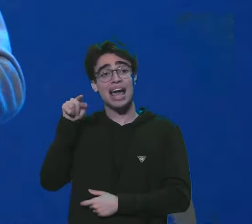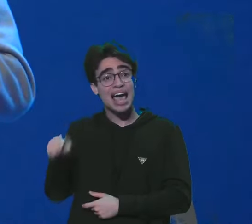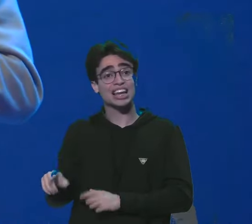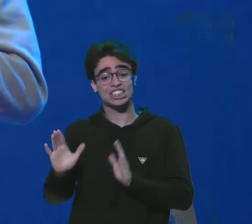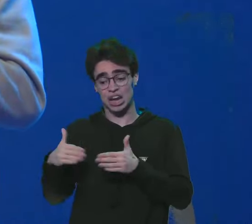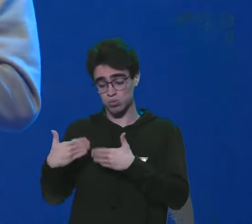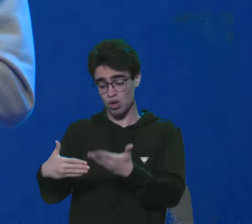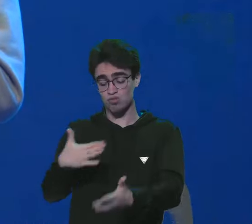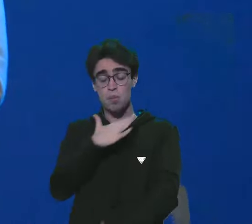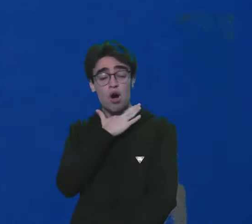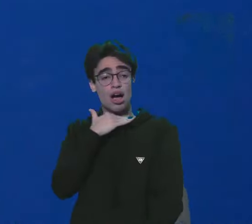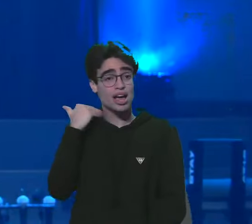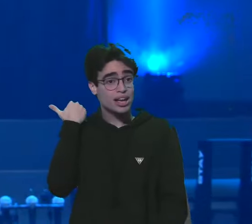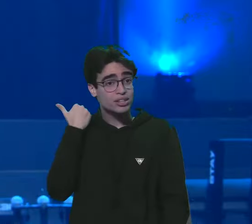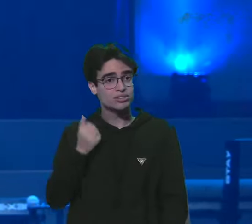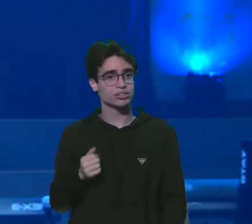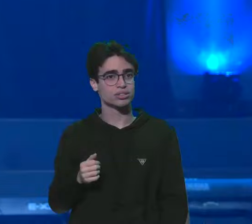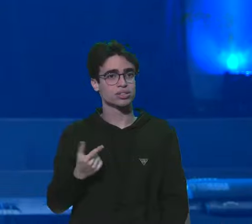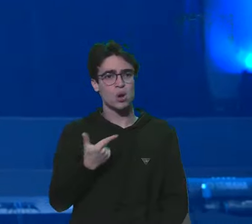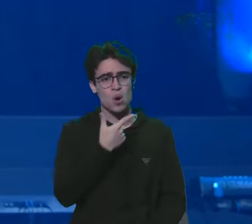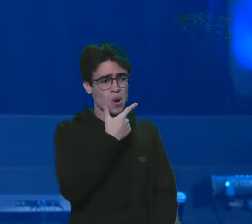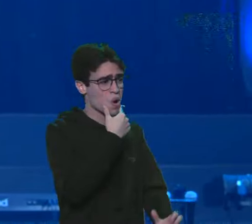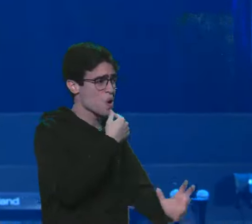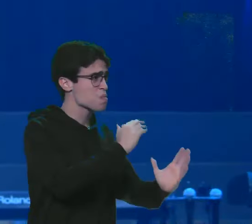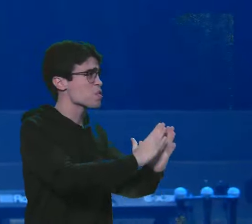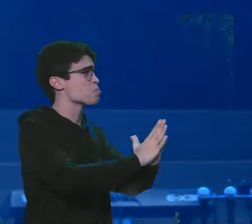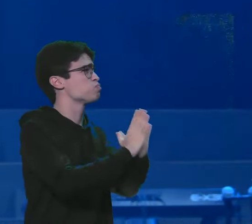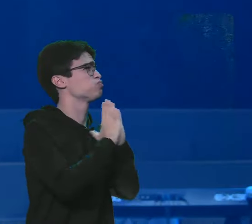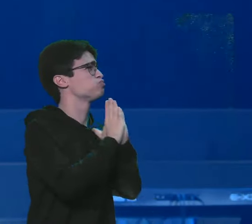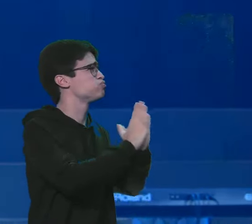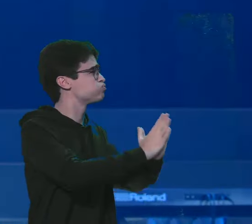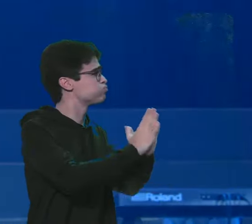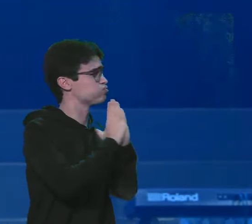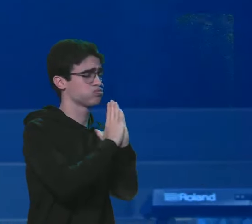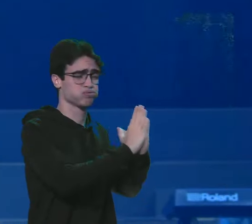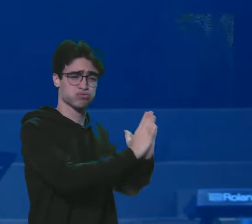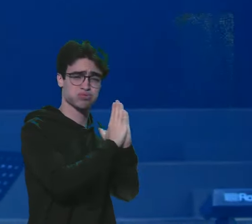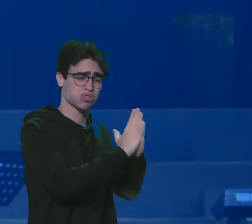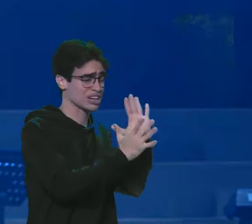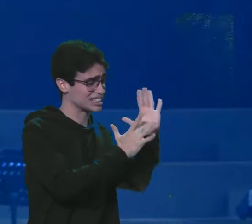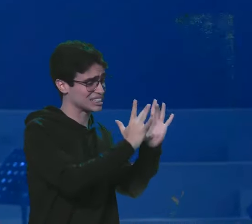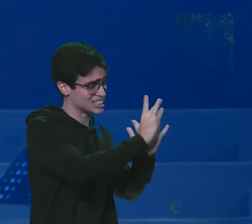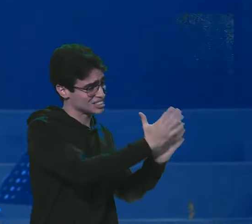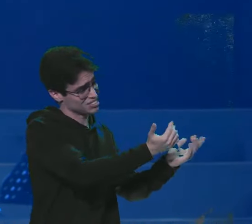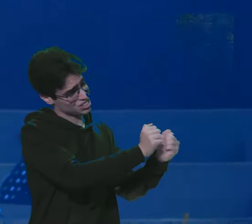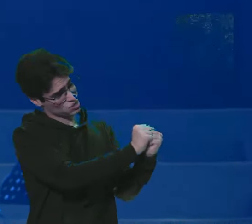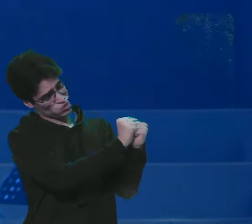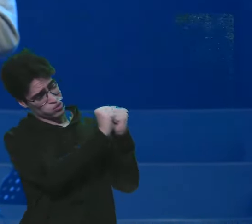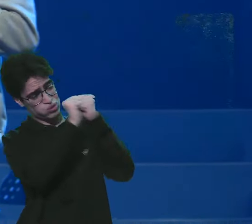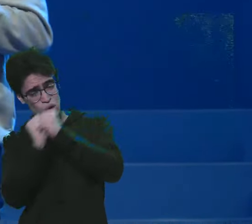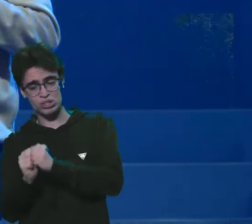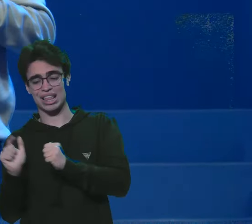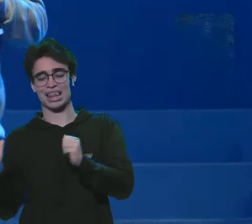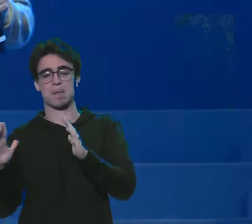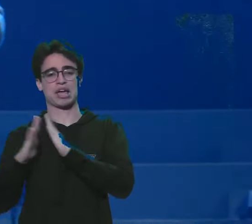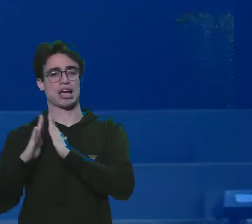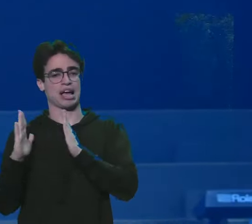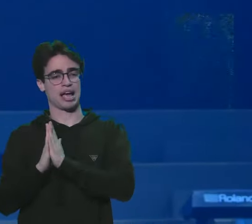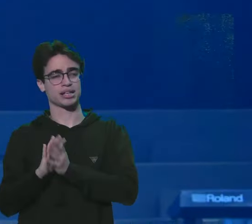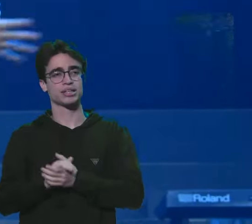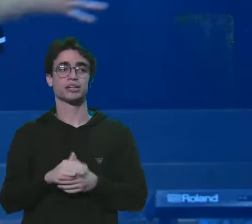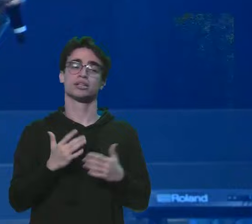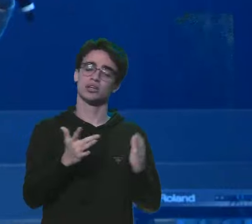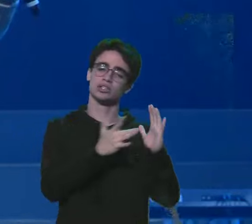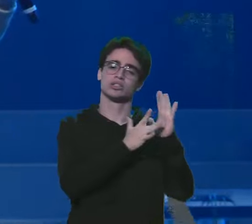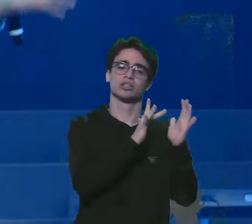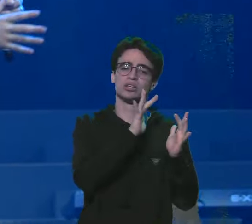morrendo. E aquele homem começa a implorar para Jesus ir até a casa dele. Então Jesus começa a